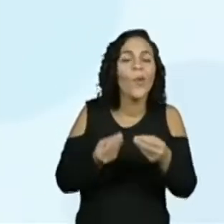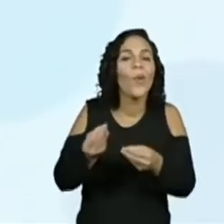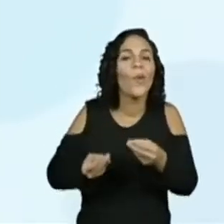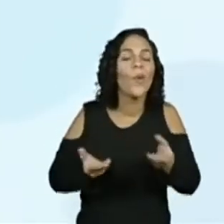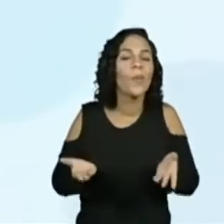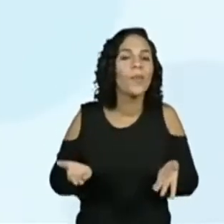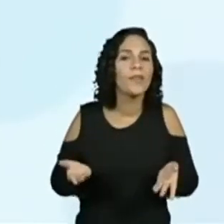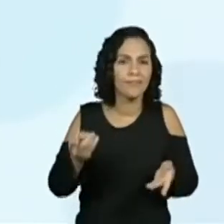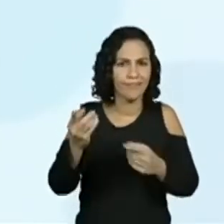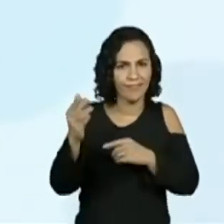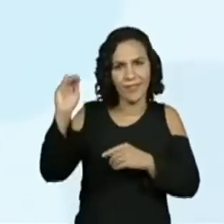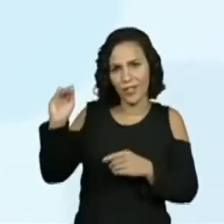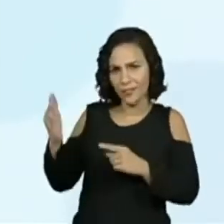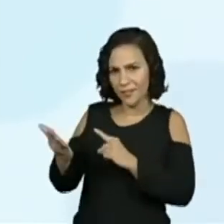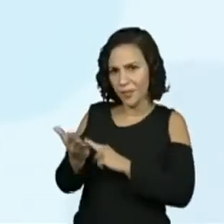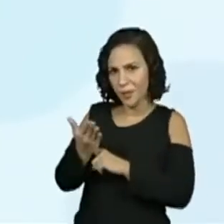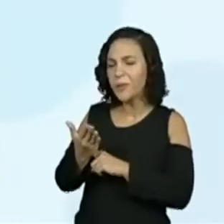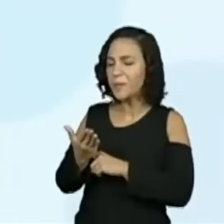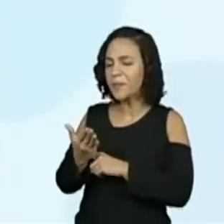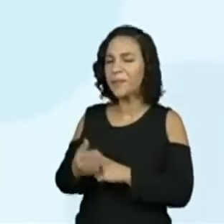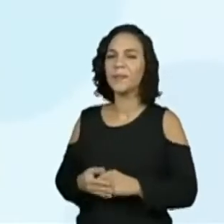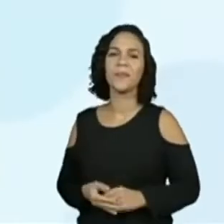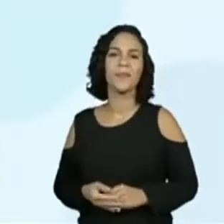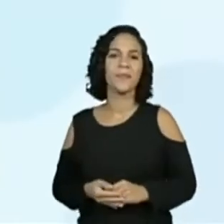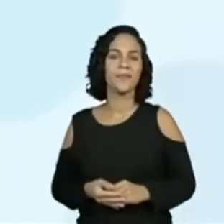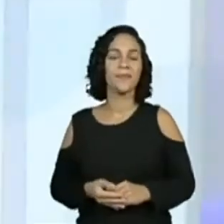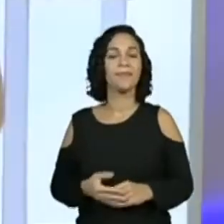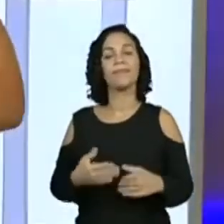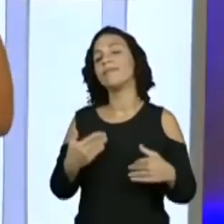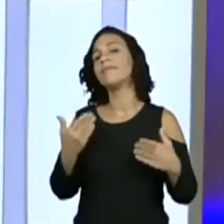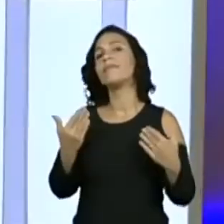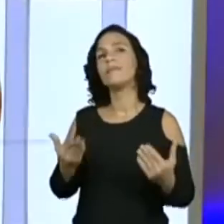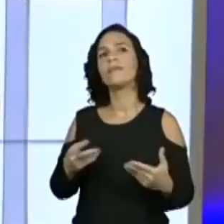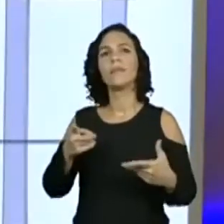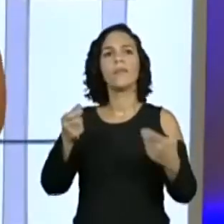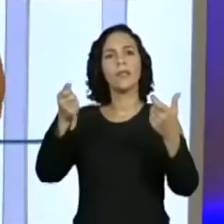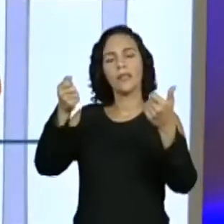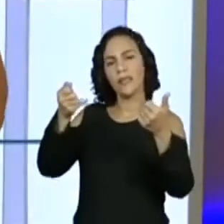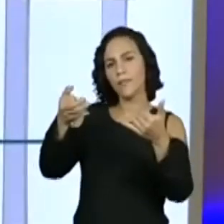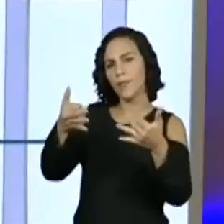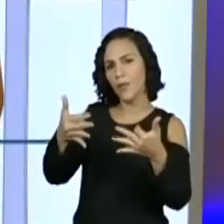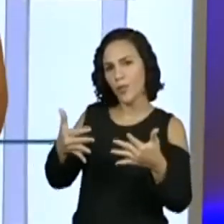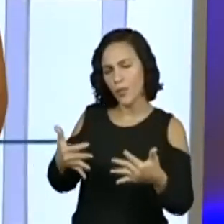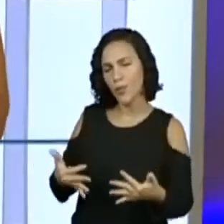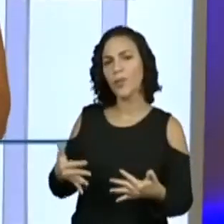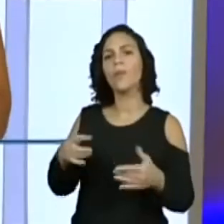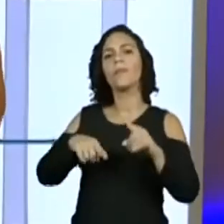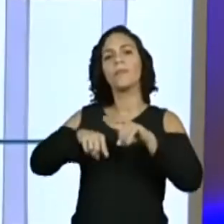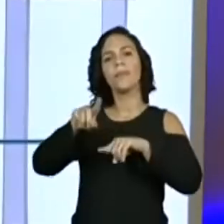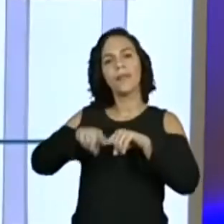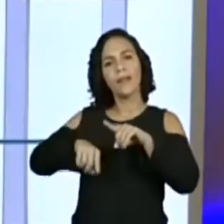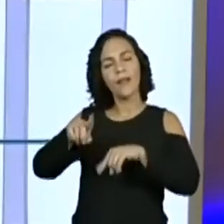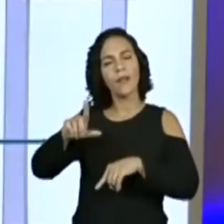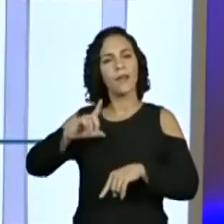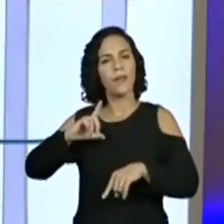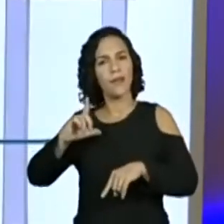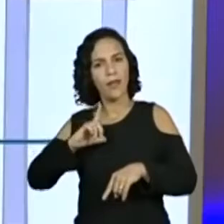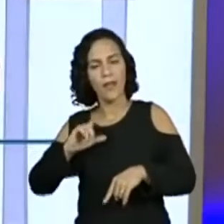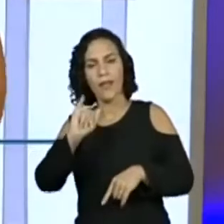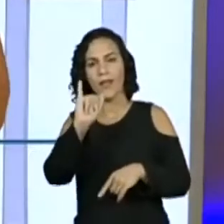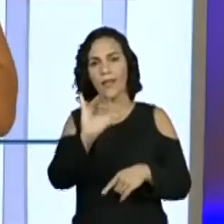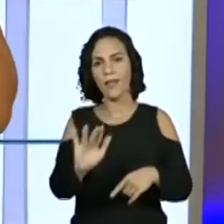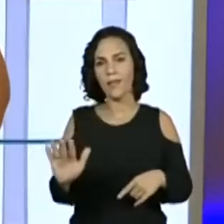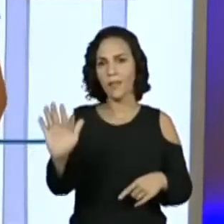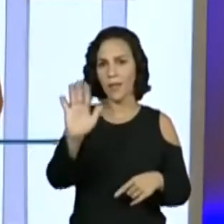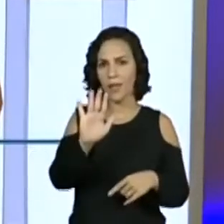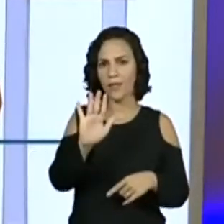Professora Joyce, você me ajuda? Ajudo. Olha só, depois de toda essa explicação, de tudo que a gente viu no material, nas imagens aí,